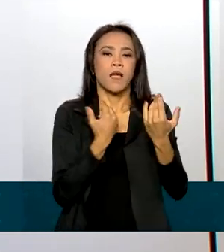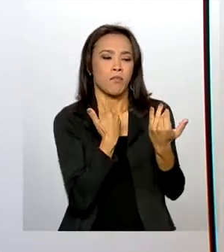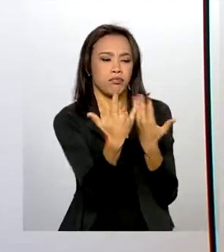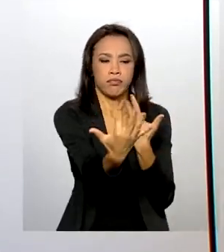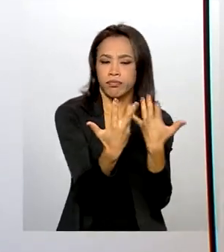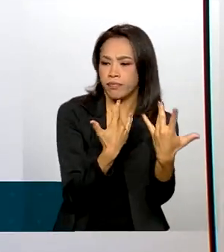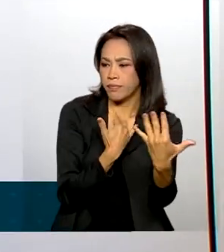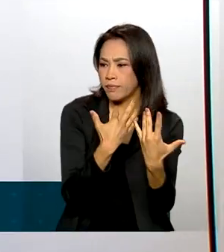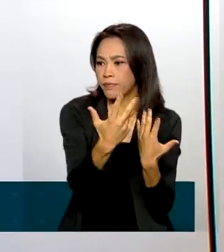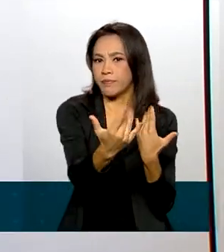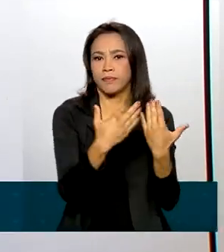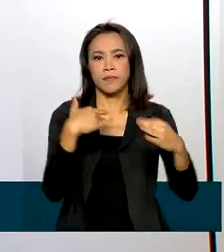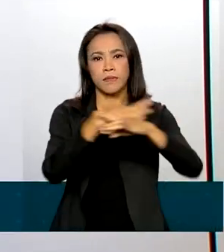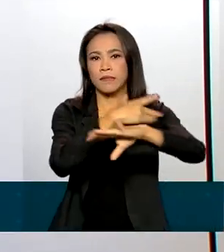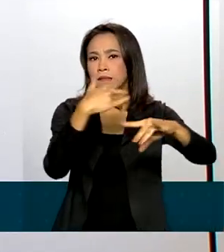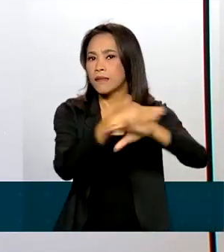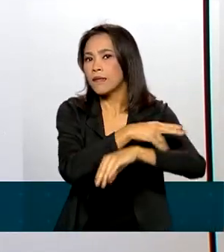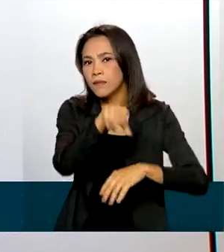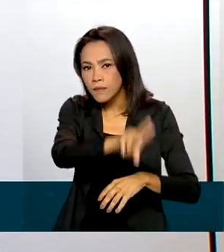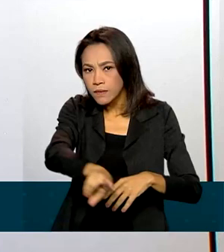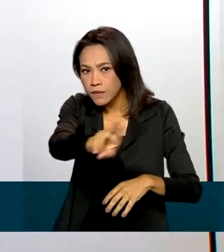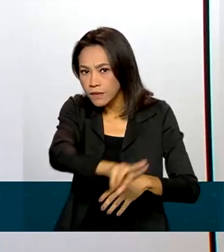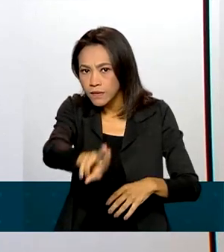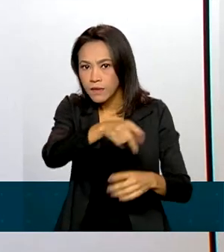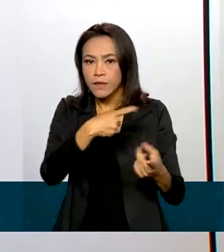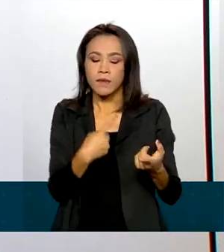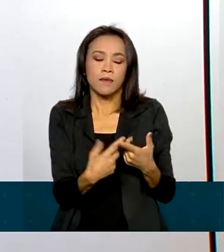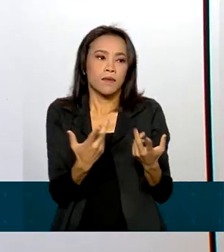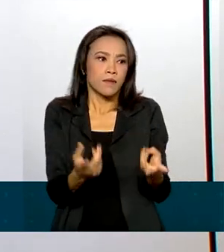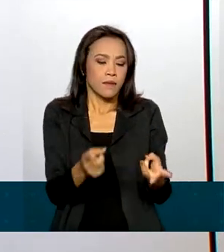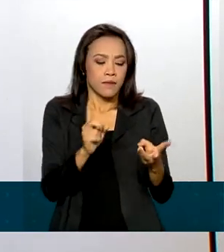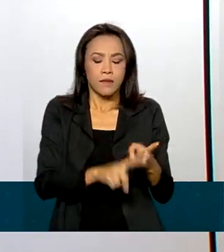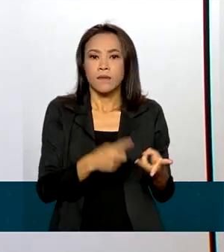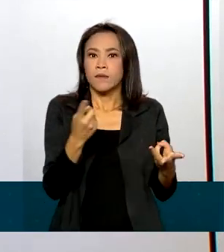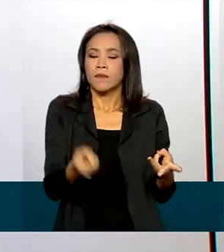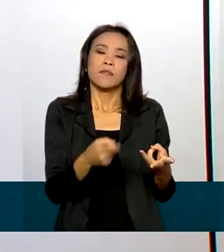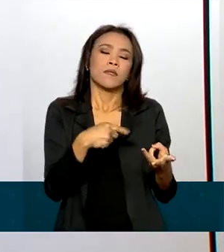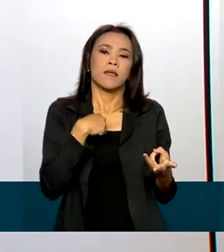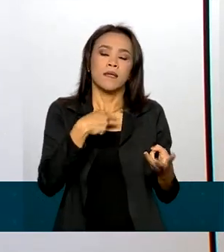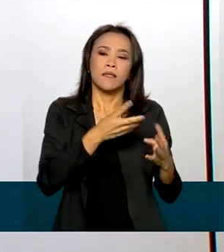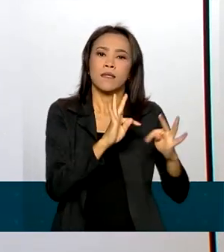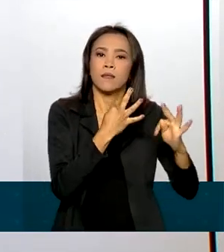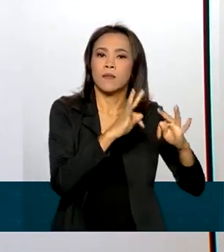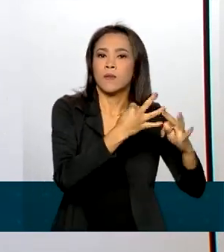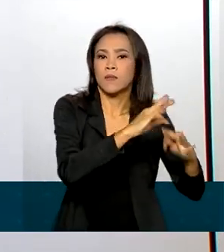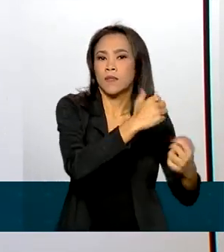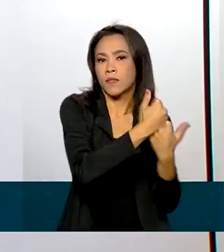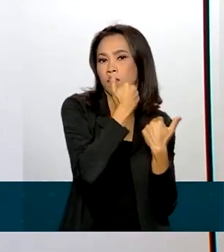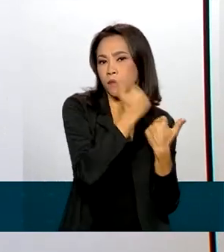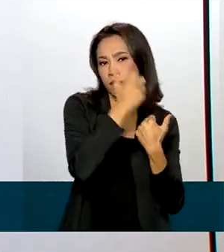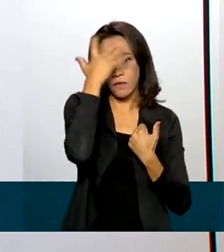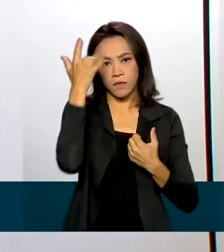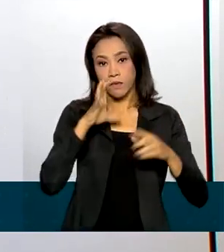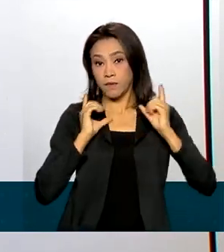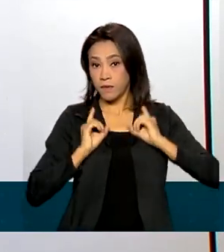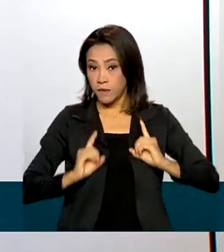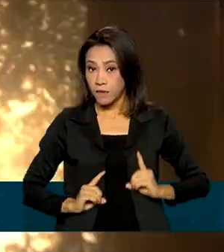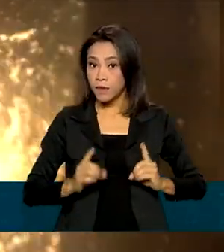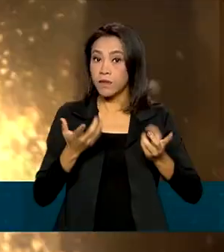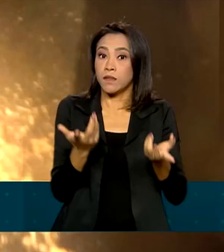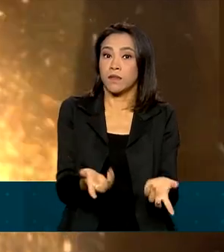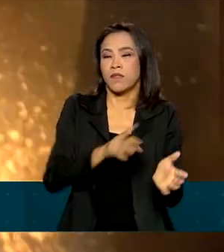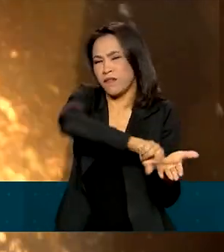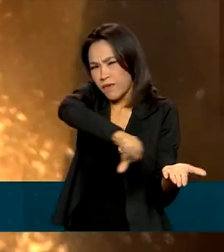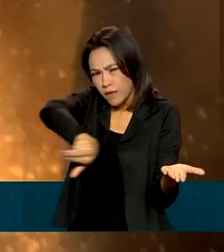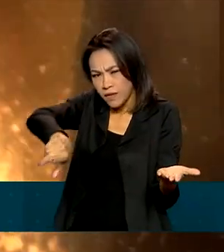tecnológica em várias áreas, como, por exemplo, em tecnologias assistivas, na área de baterias, na área de tomógrafos.